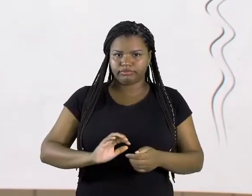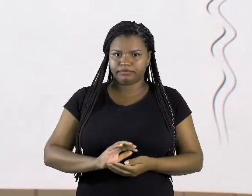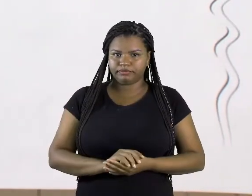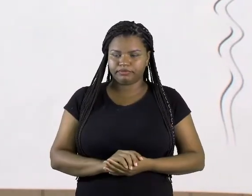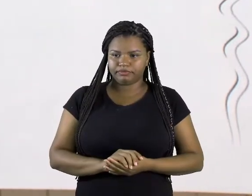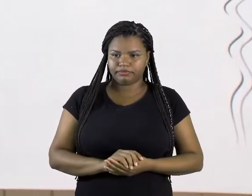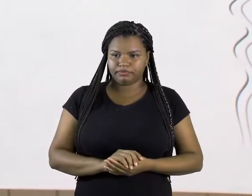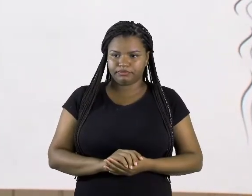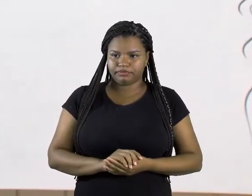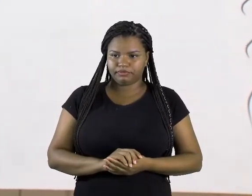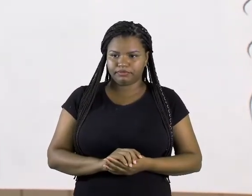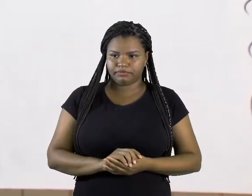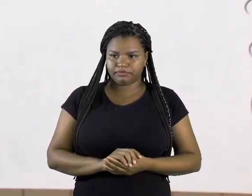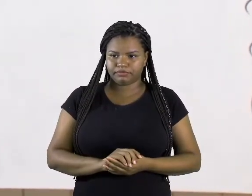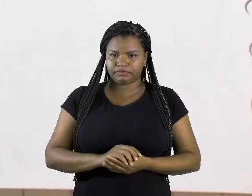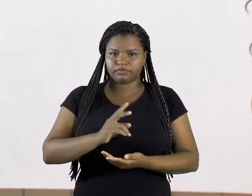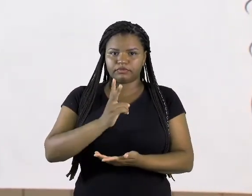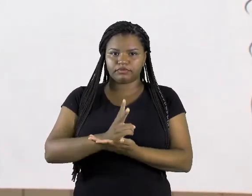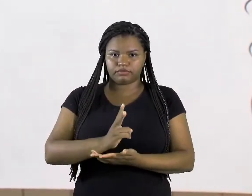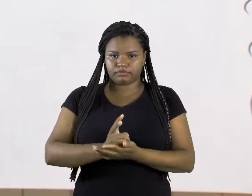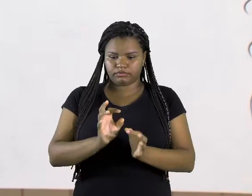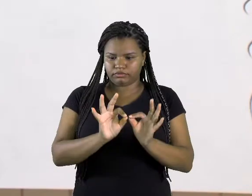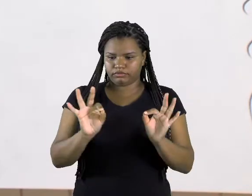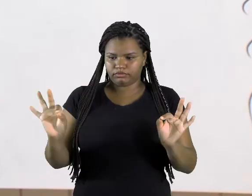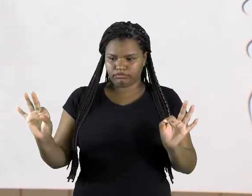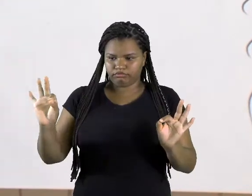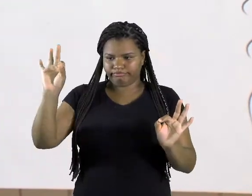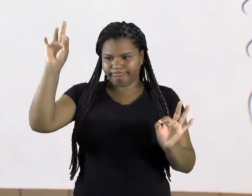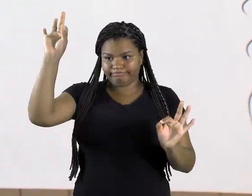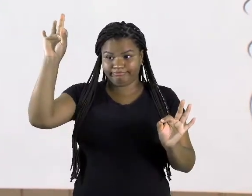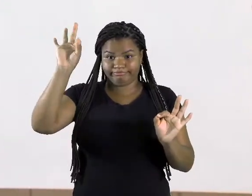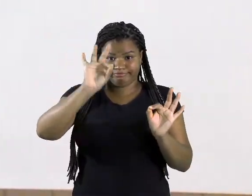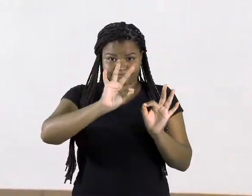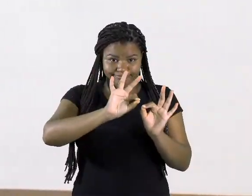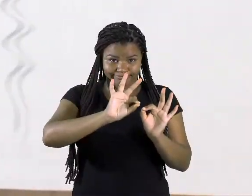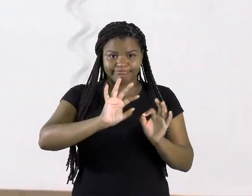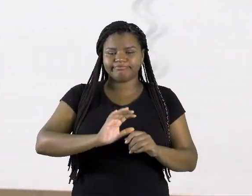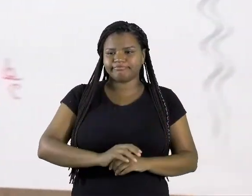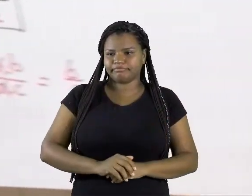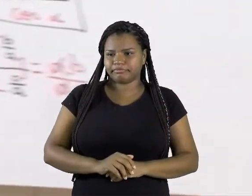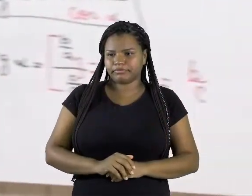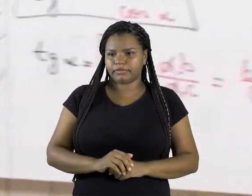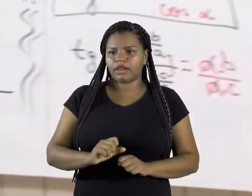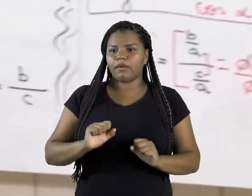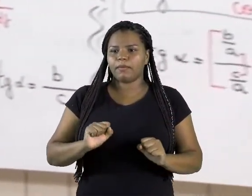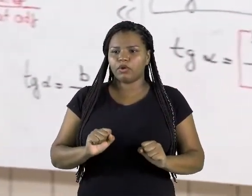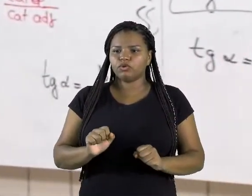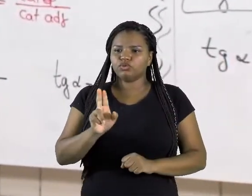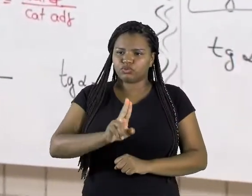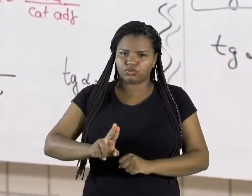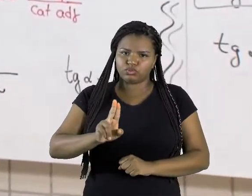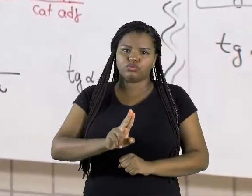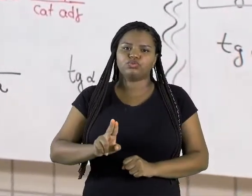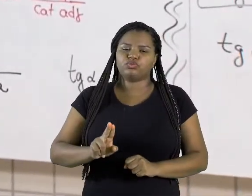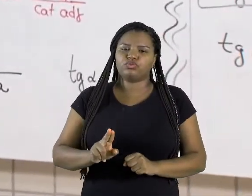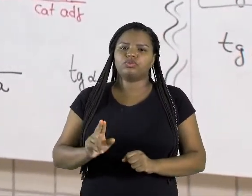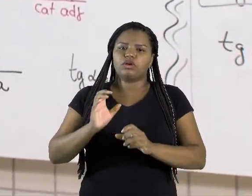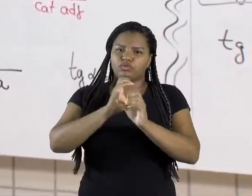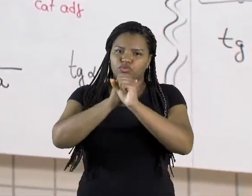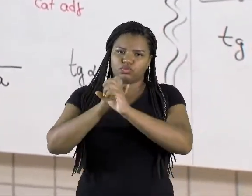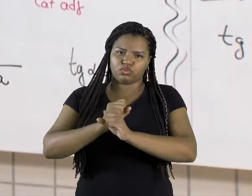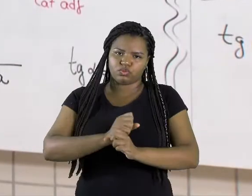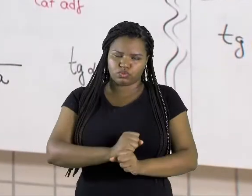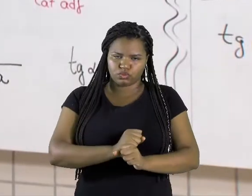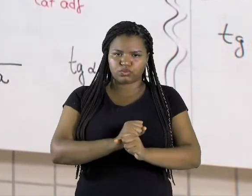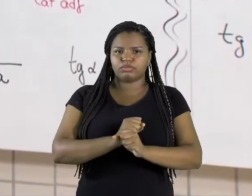de dois lados de mesma medida. Posso aplicar então a trigonometria. Por quê? Porque ela